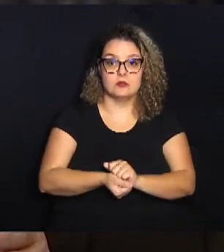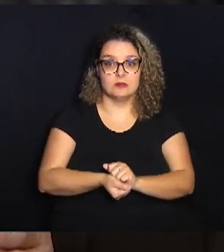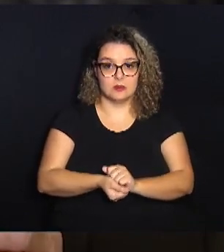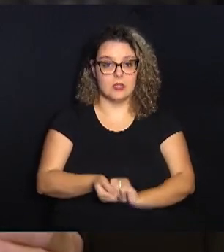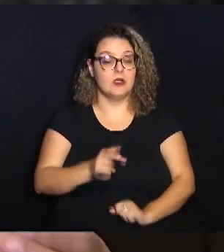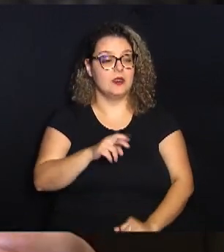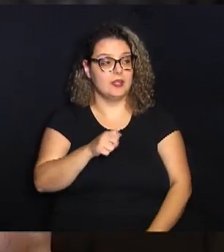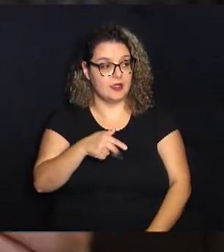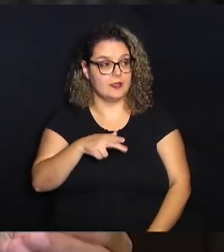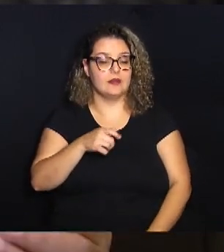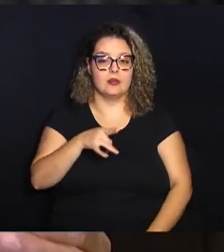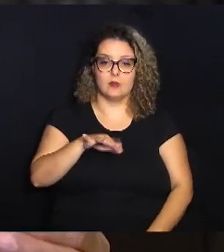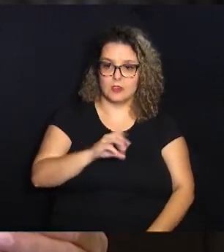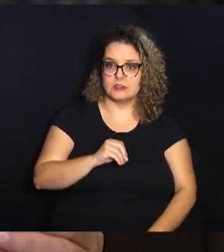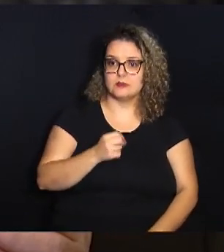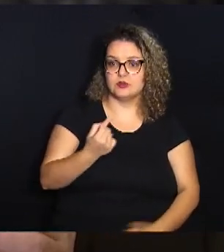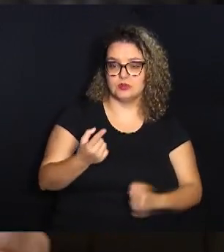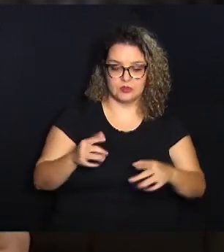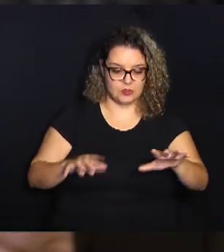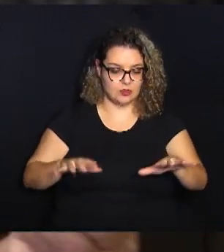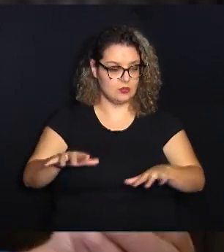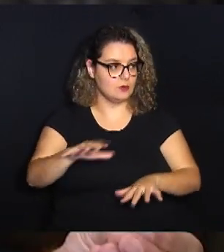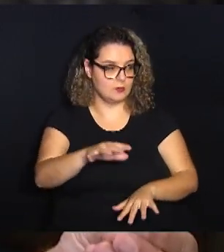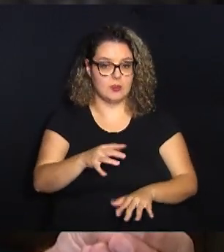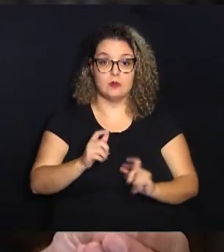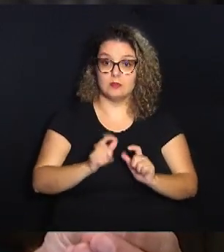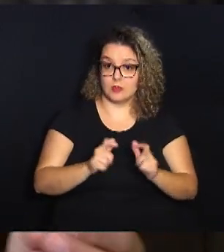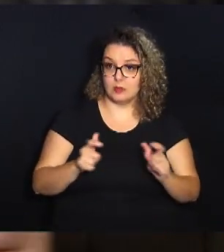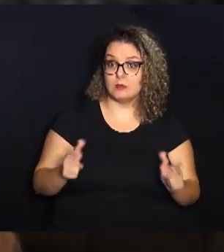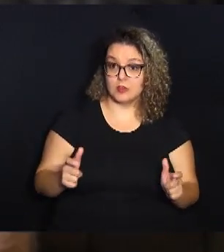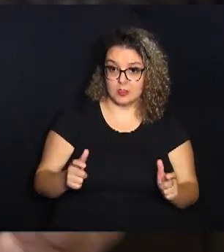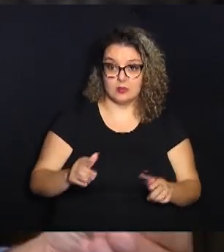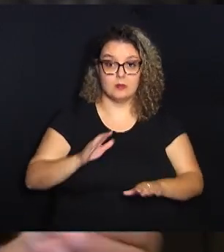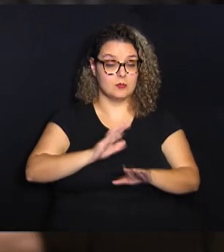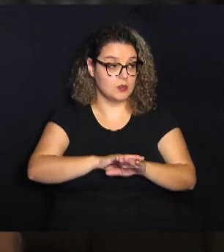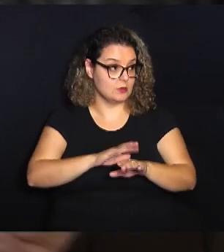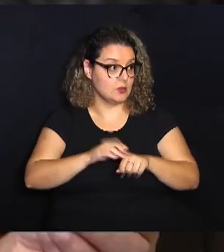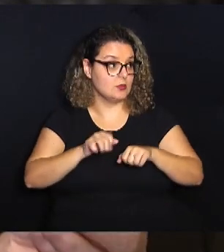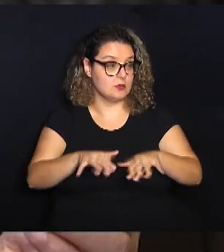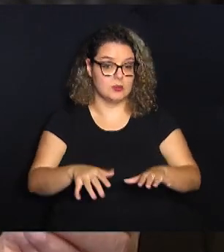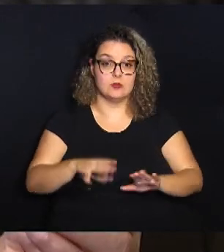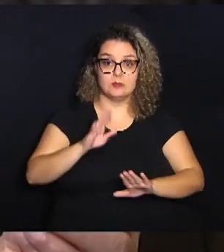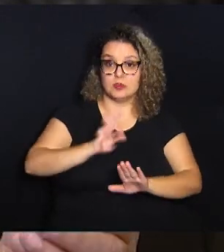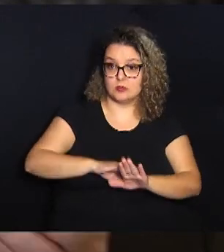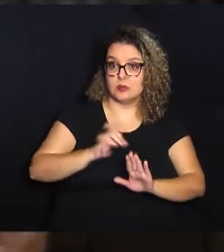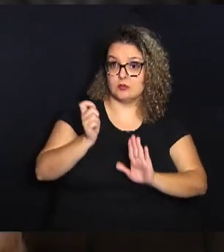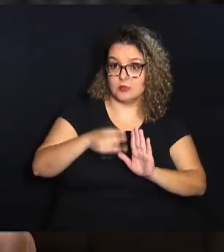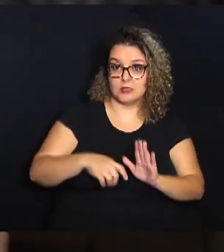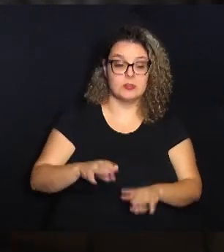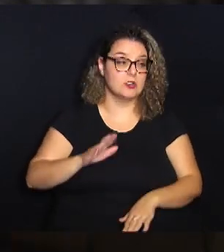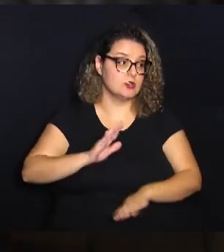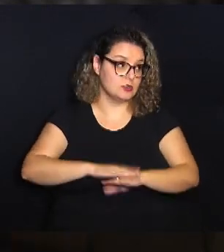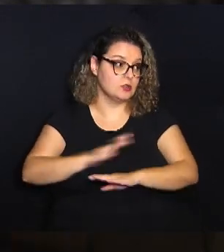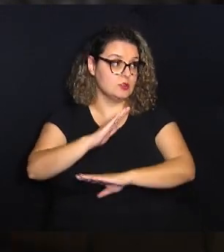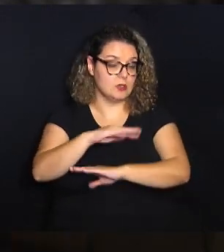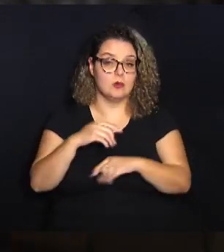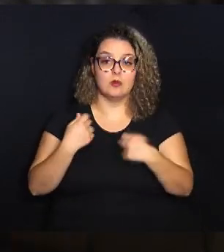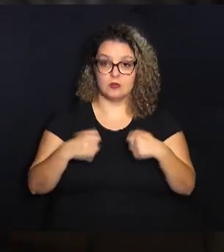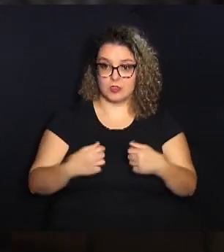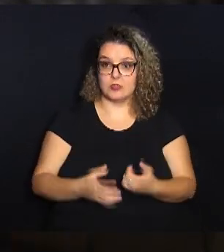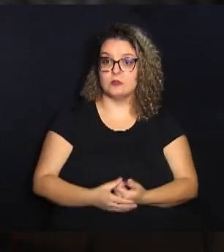readequação, né, de alguns setores que, pelo crescimento das atribuições, das funções, das atividades da Câmara, eles precisavam